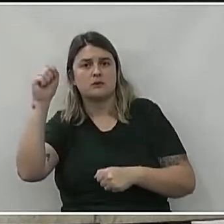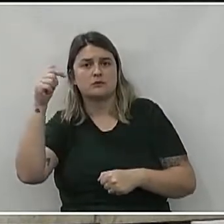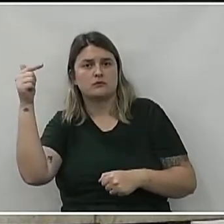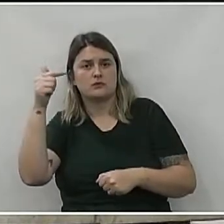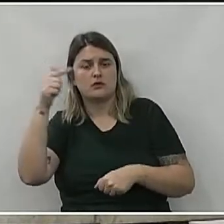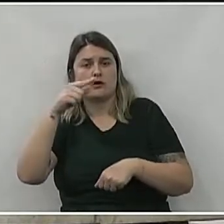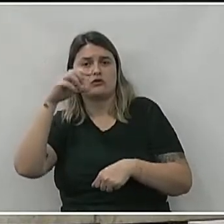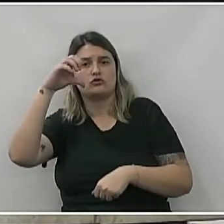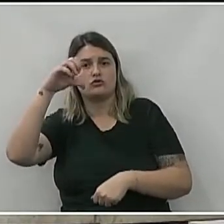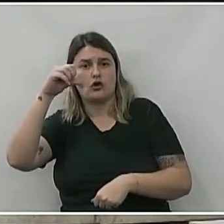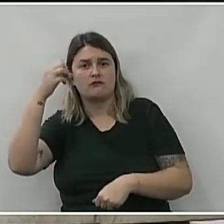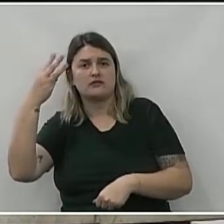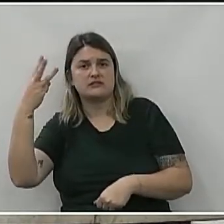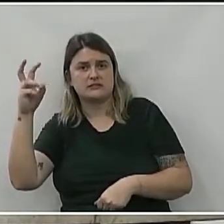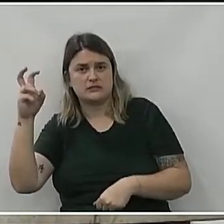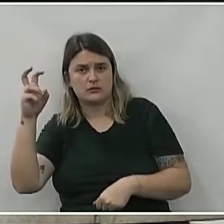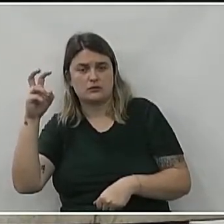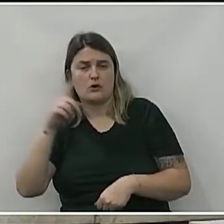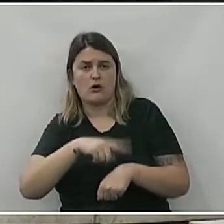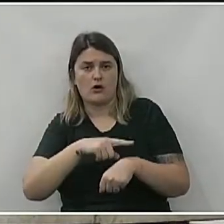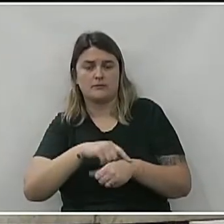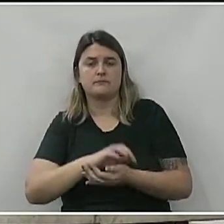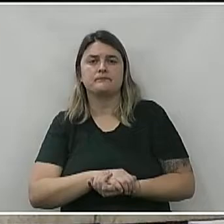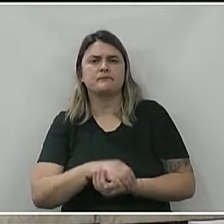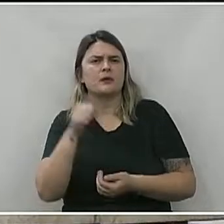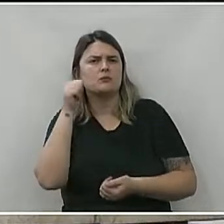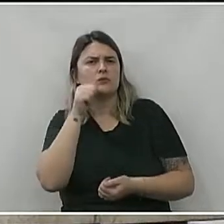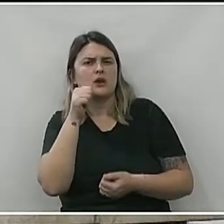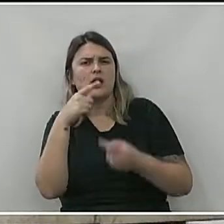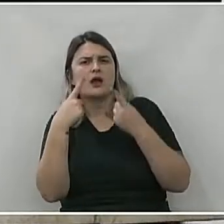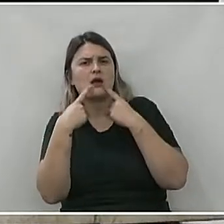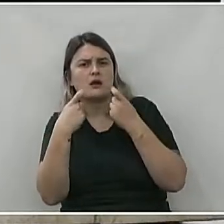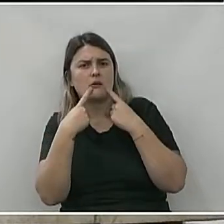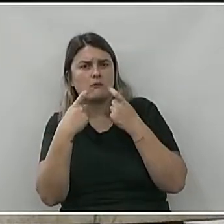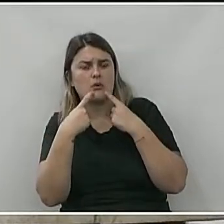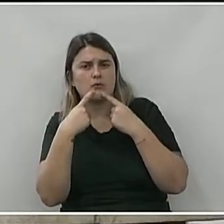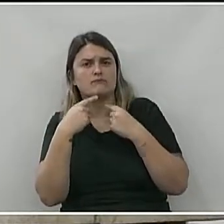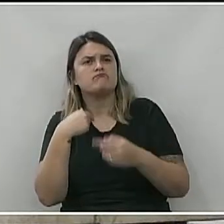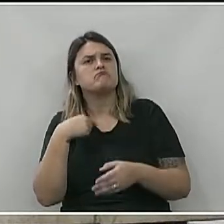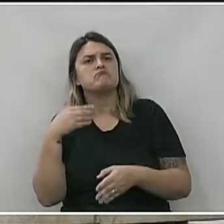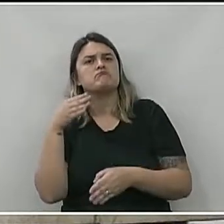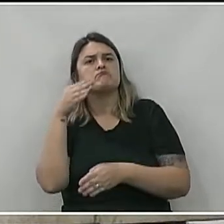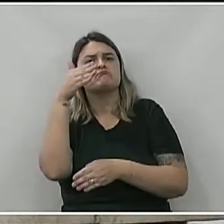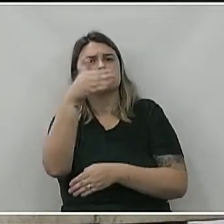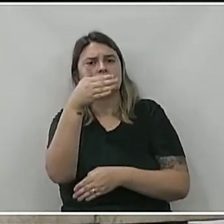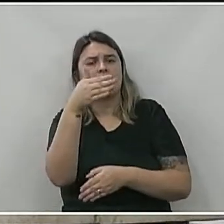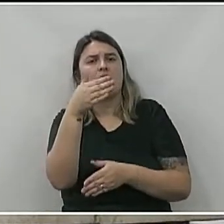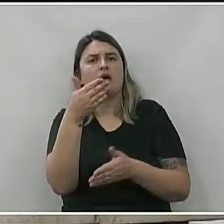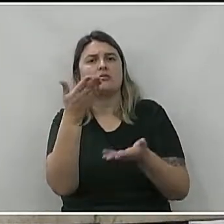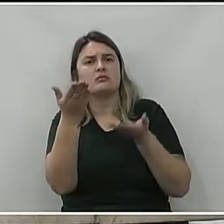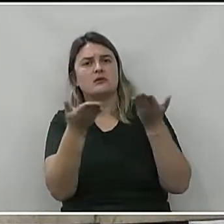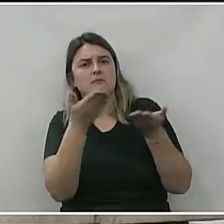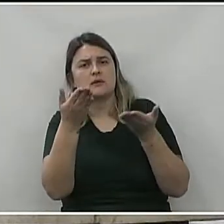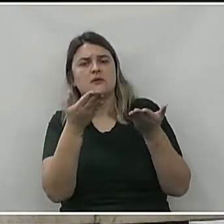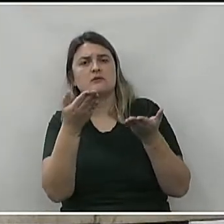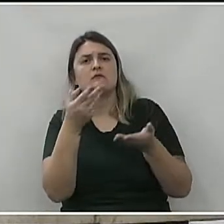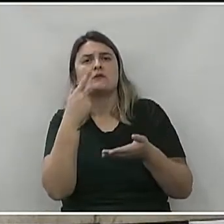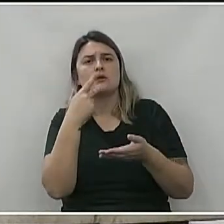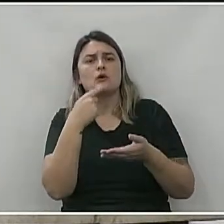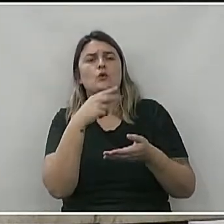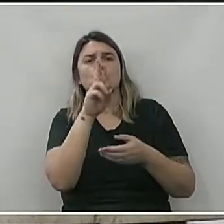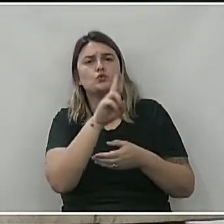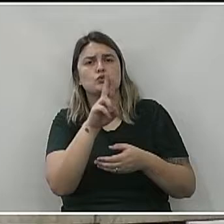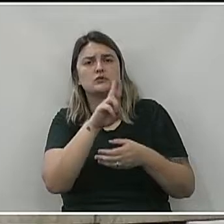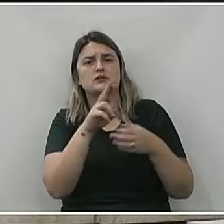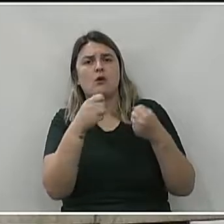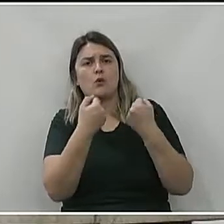25/4/2022, às 9h35. Ela relatou lá que compareceu nessa central de atendimento, relatando que utiliza da linha